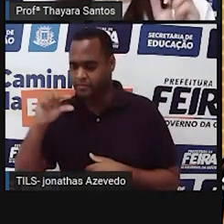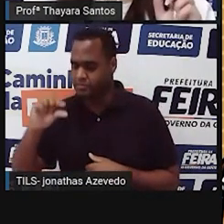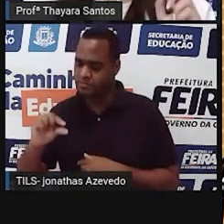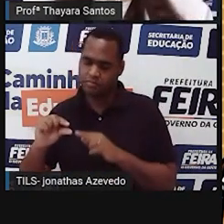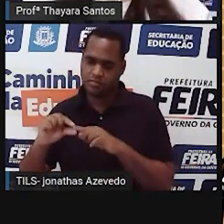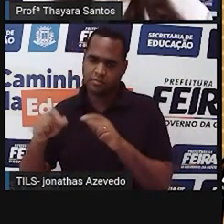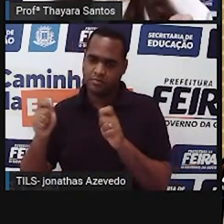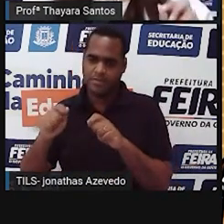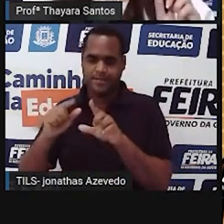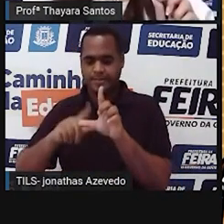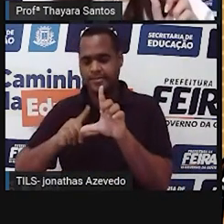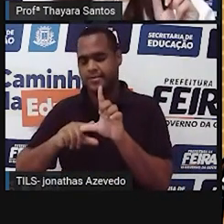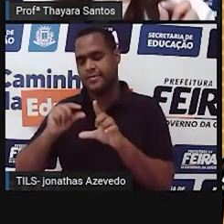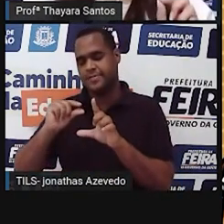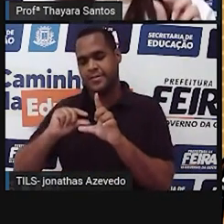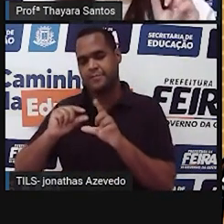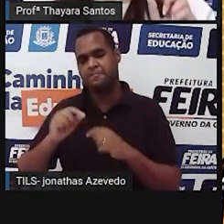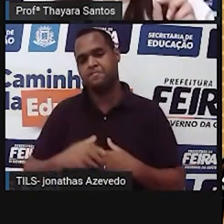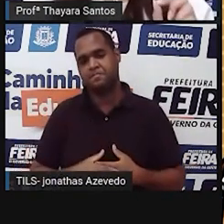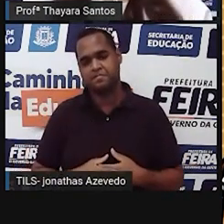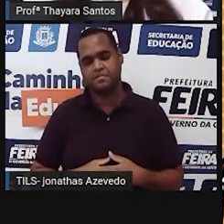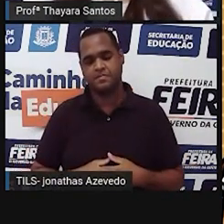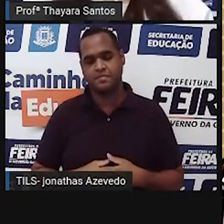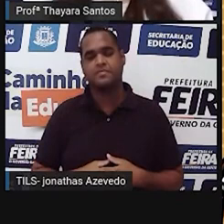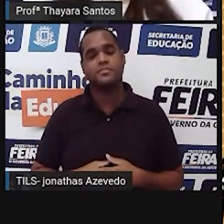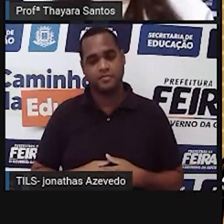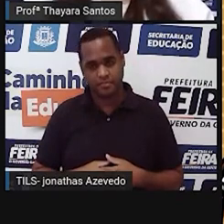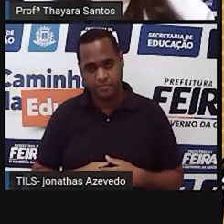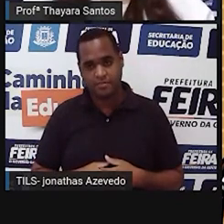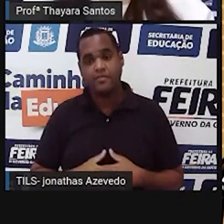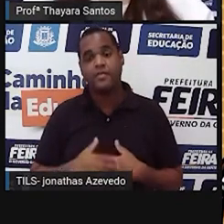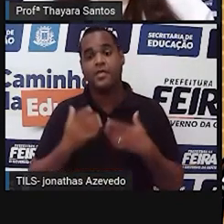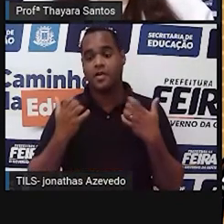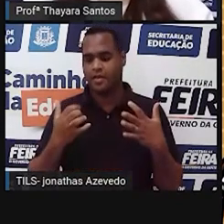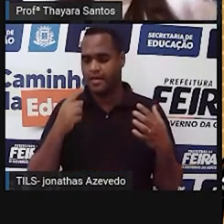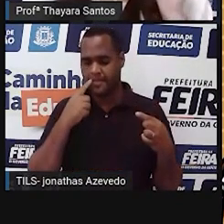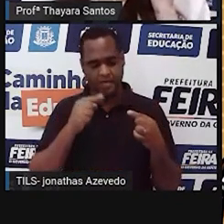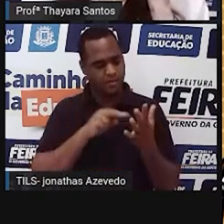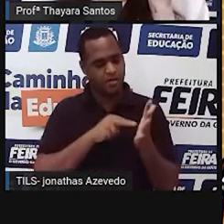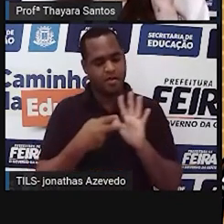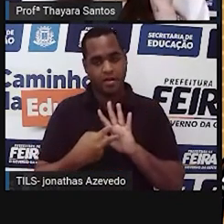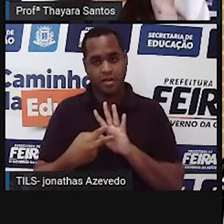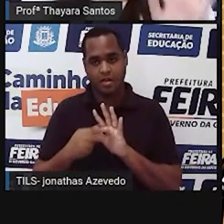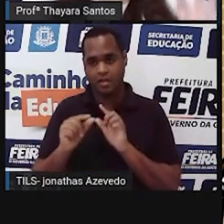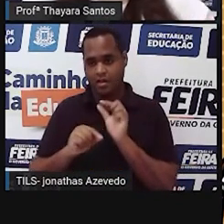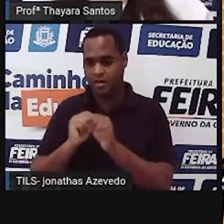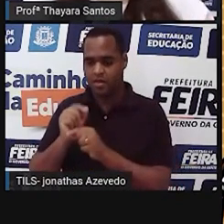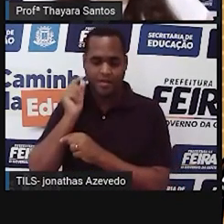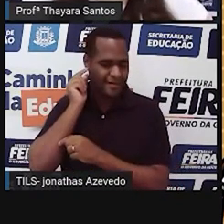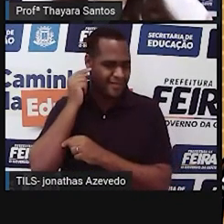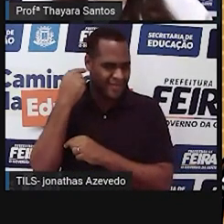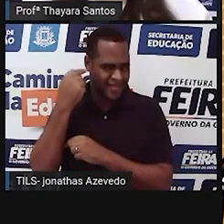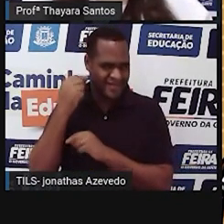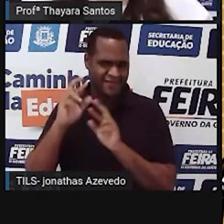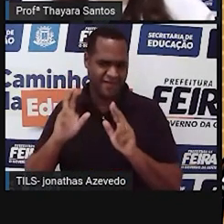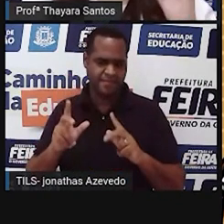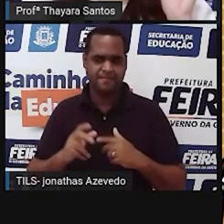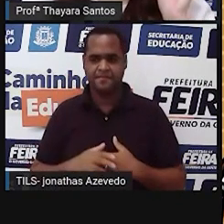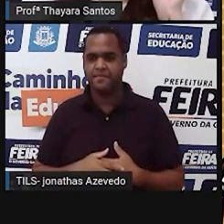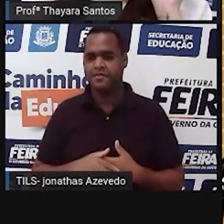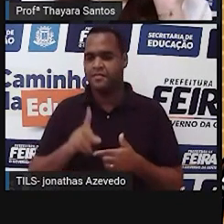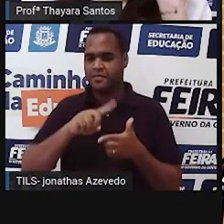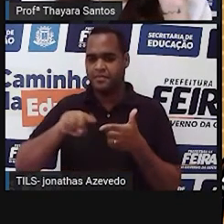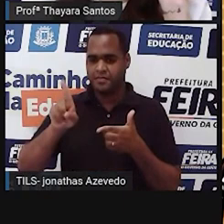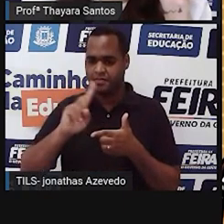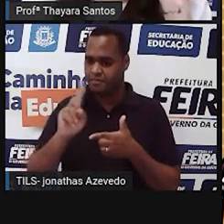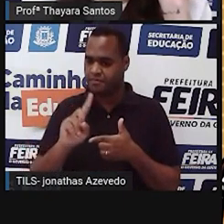pequeno, um alelo recessivo, né, um Azinho pequenininho, isso quer dizer que ela vai ter o lóbulo separado, não tem problema. Agora, para